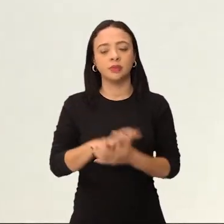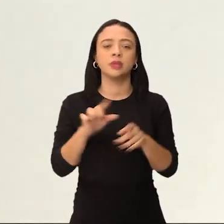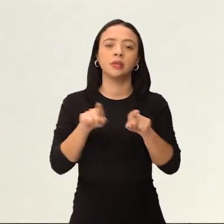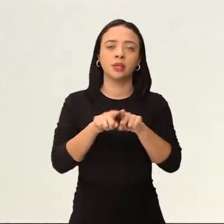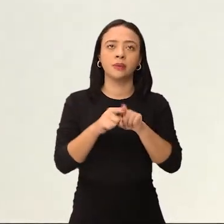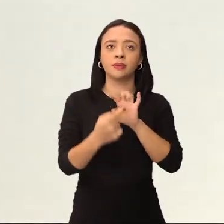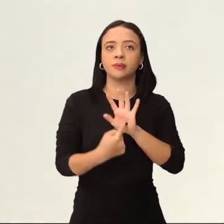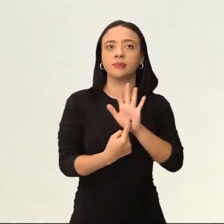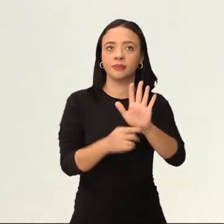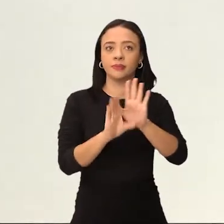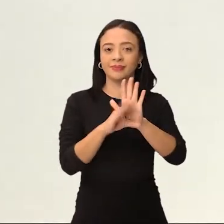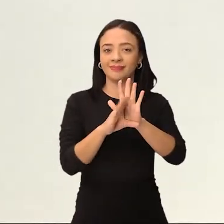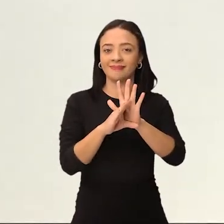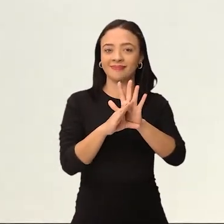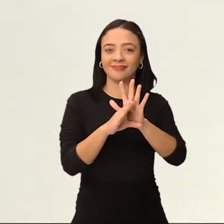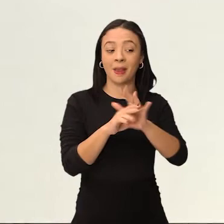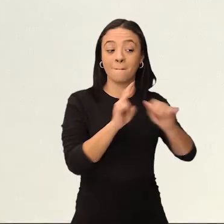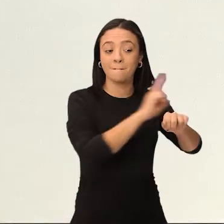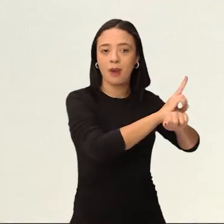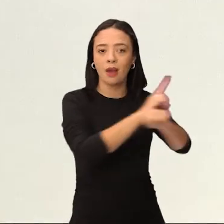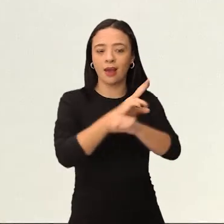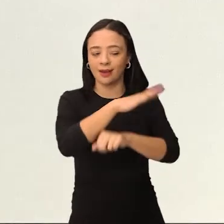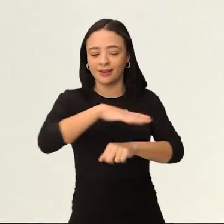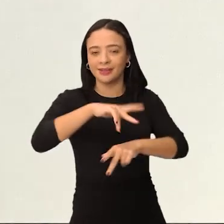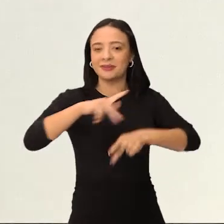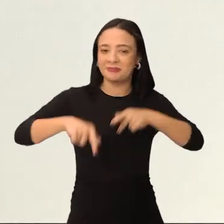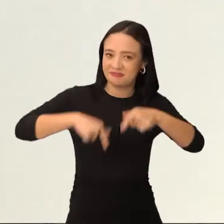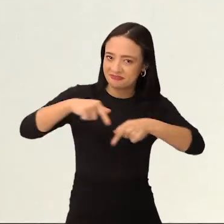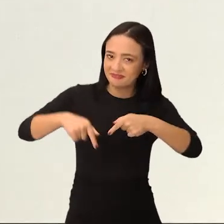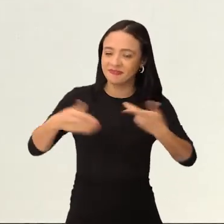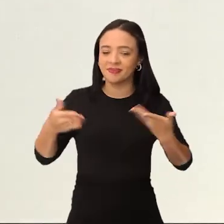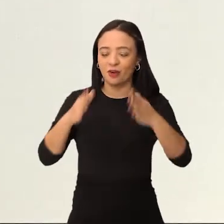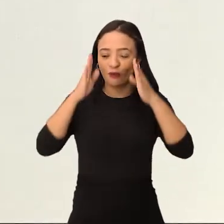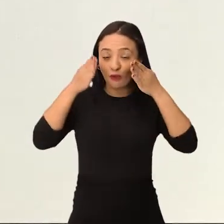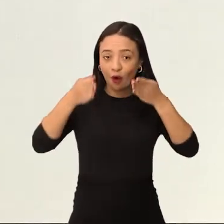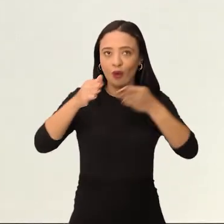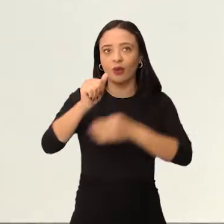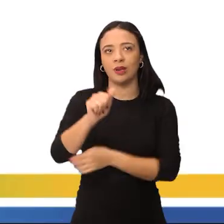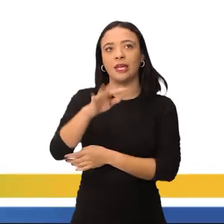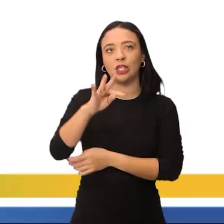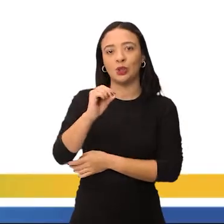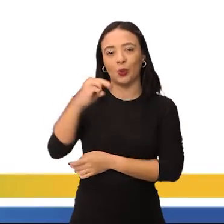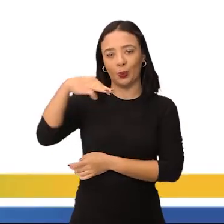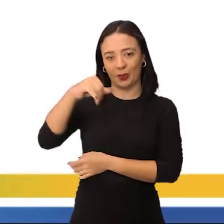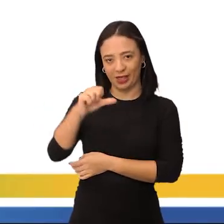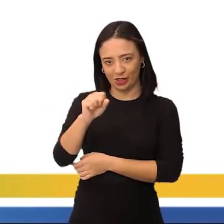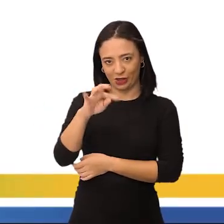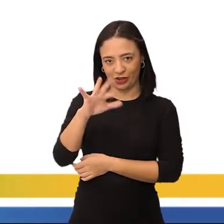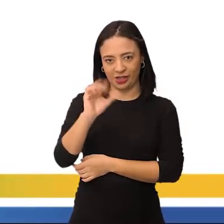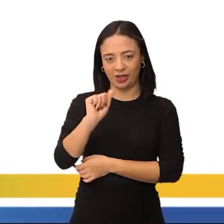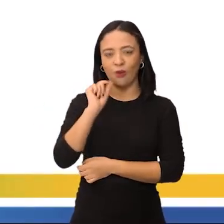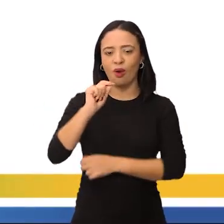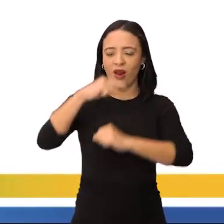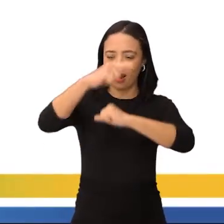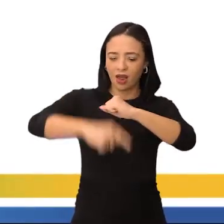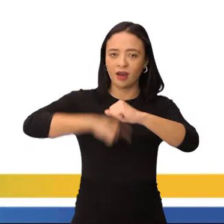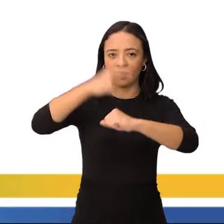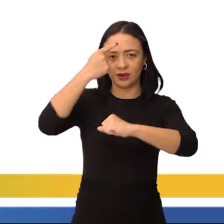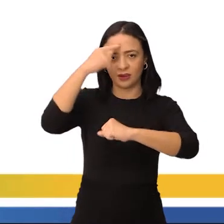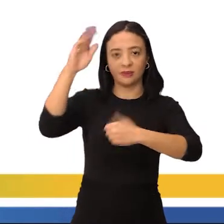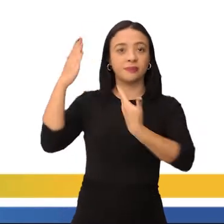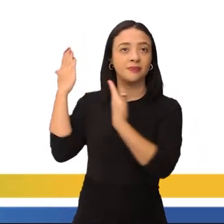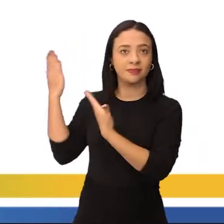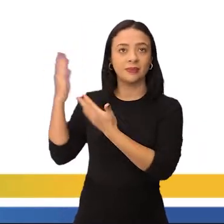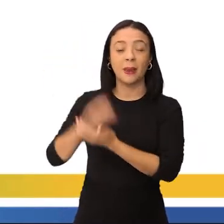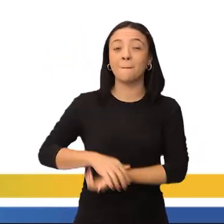aqui nós vamos pegar esse conceito emprestado da química então lá atomística e o átomo foi idealizado